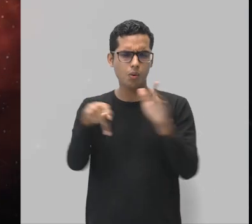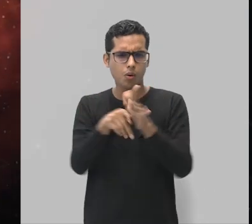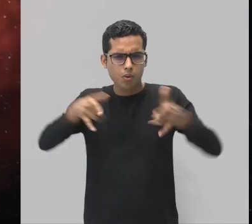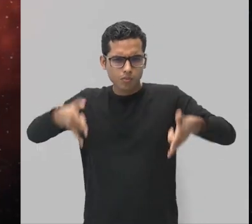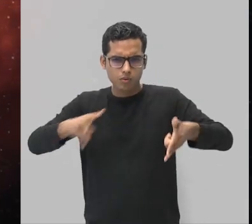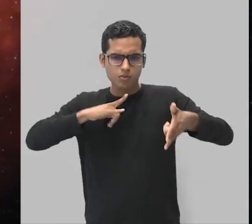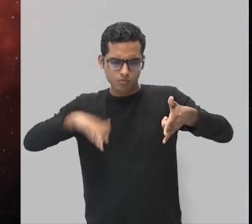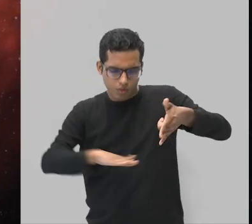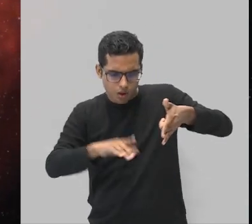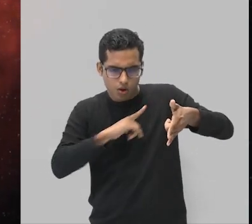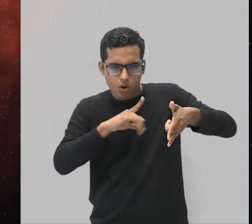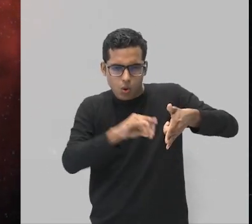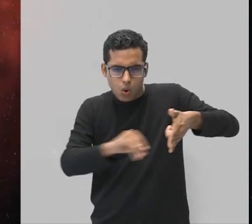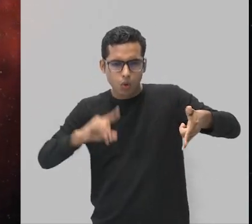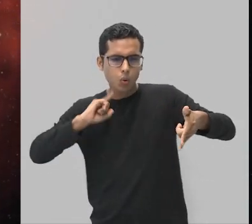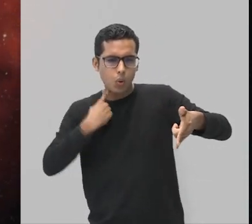cama.